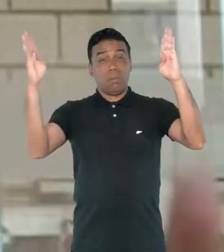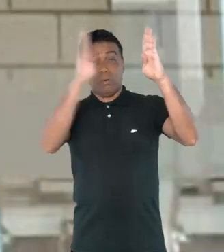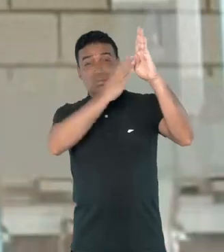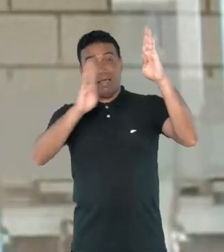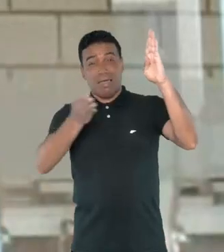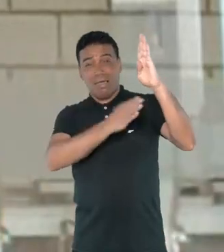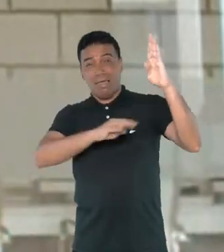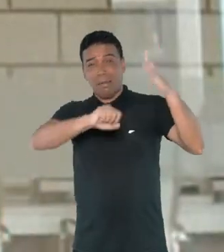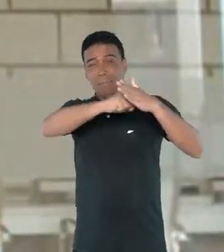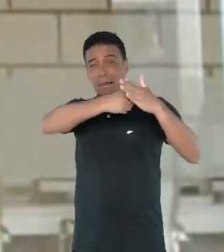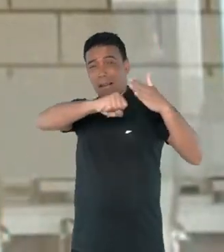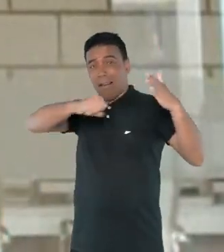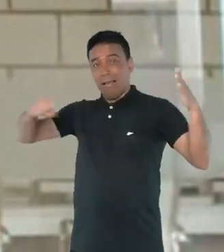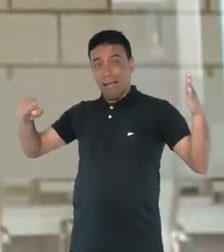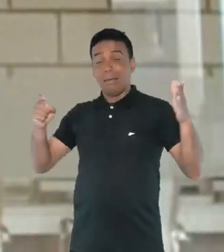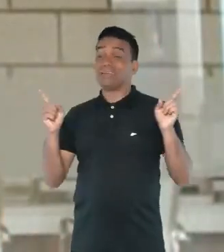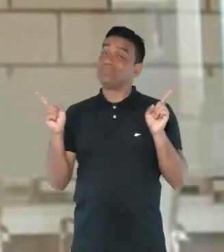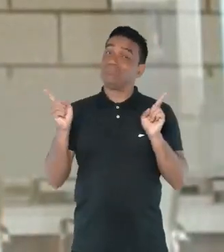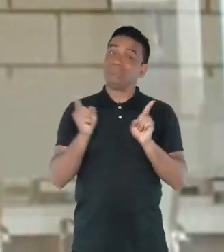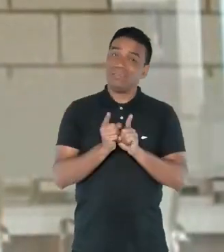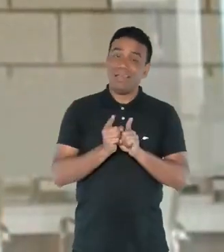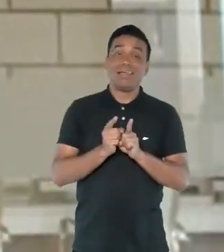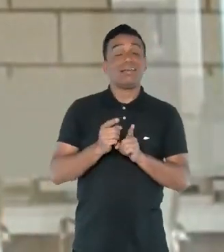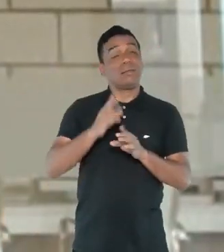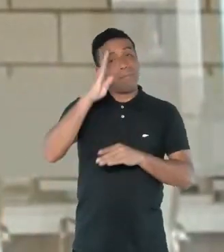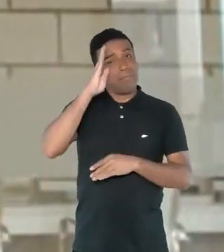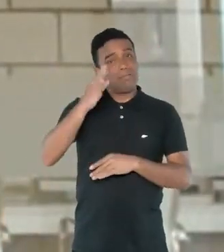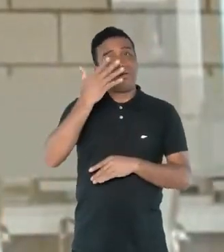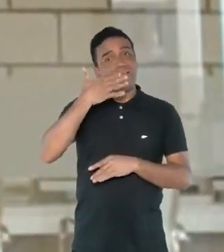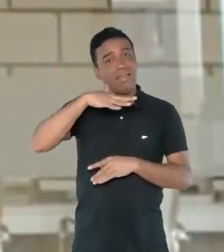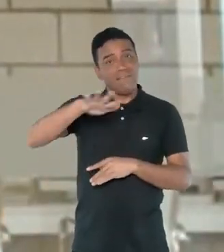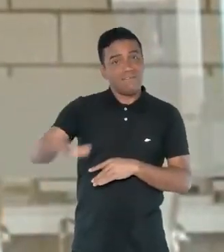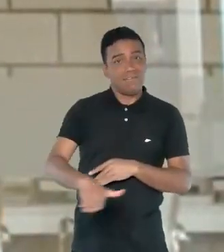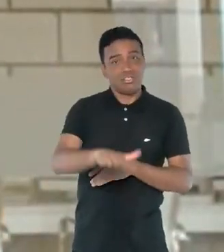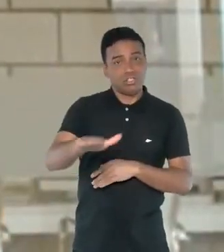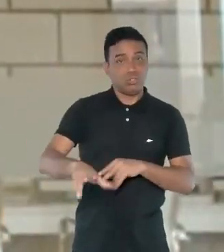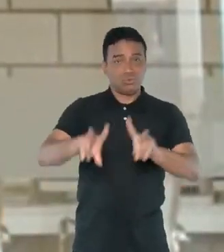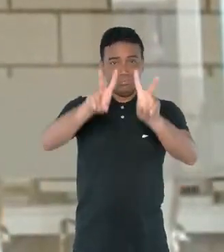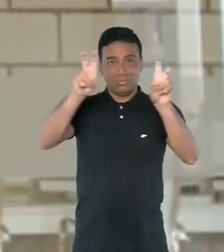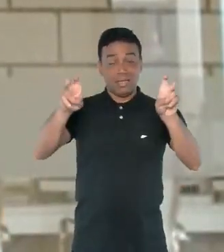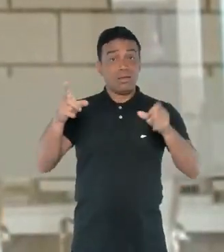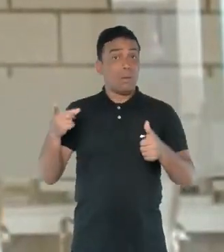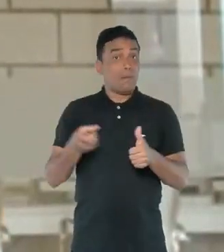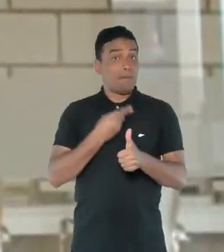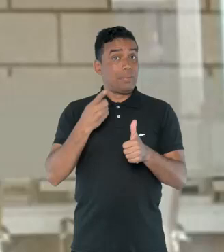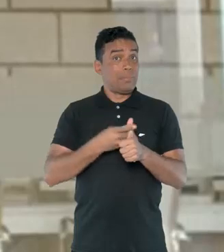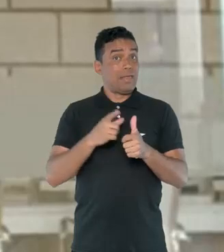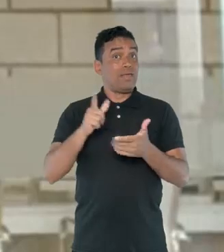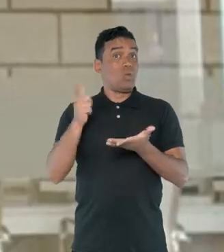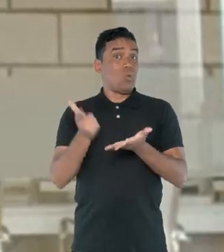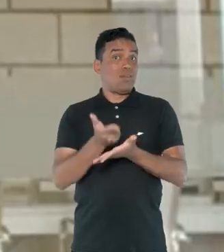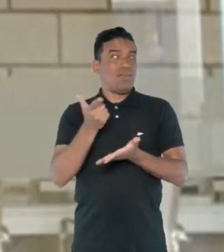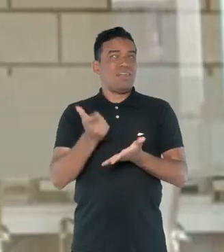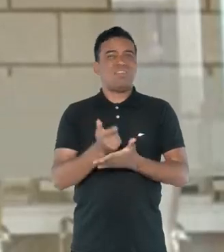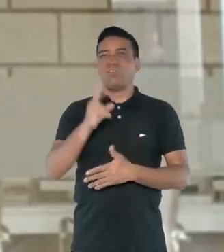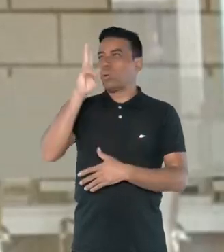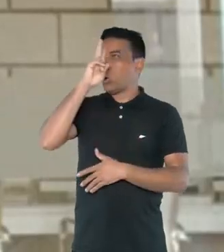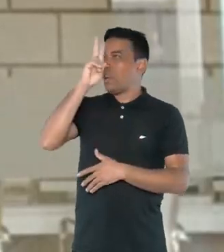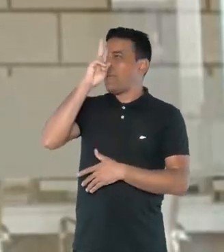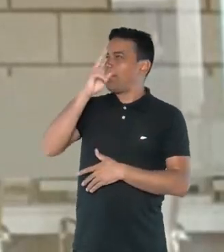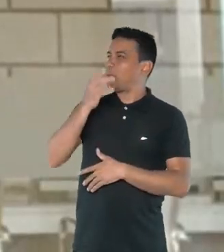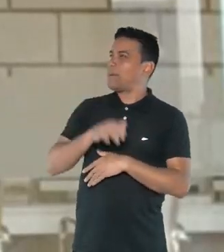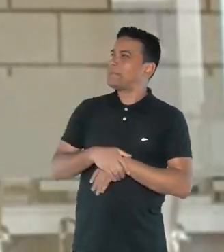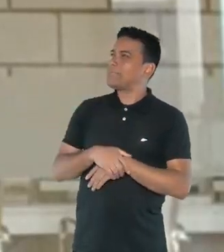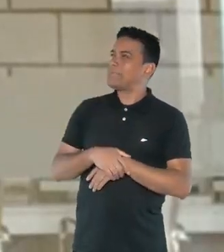mas você tinha ali pequenas bibliotecas, principalmente infantis. E o primeiro livro que eu me lembro, não me